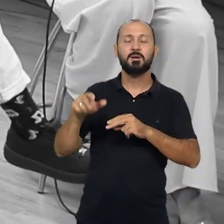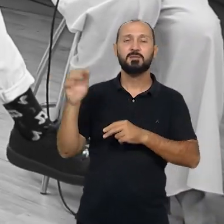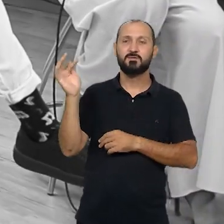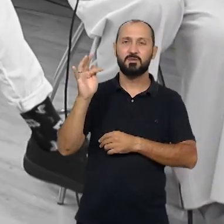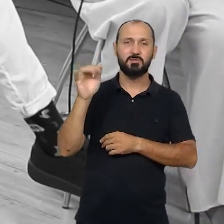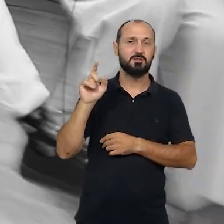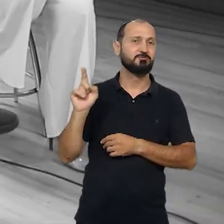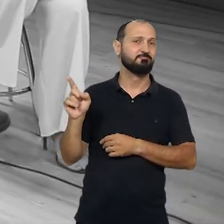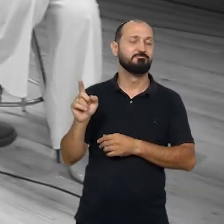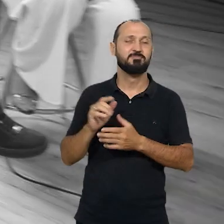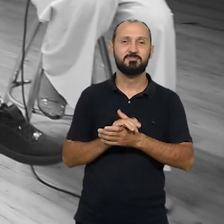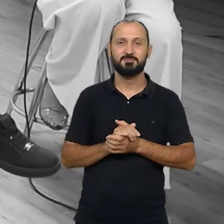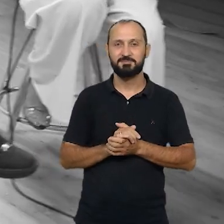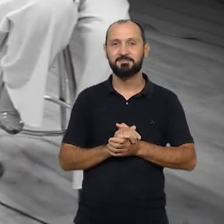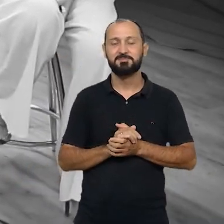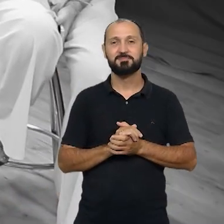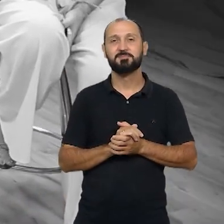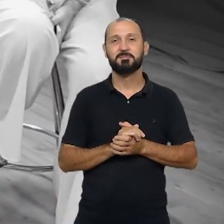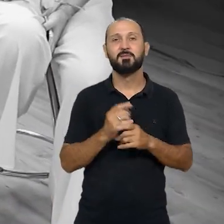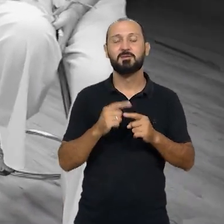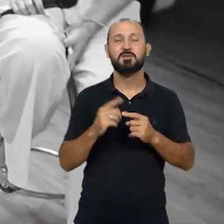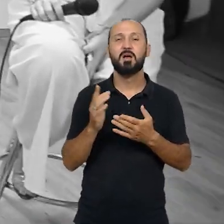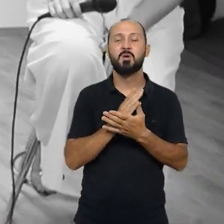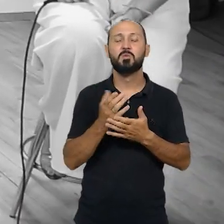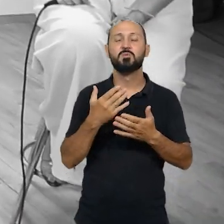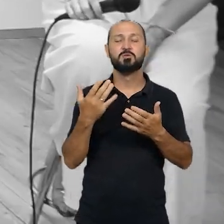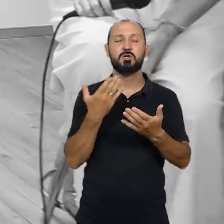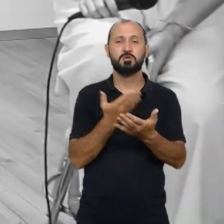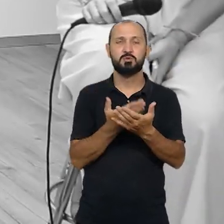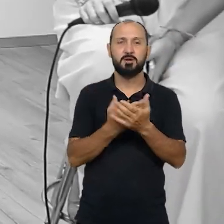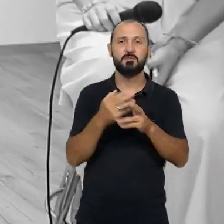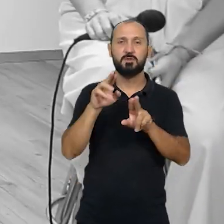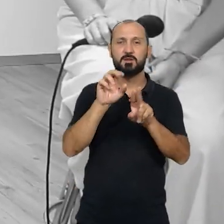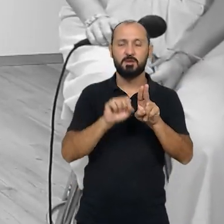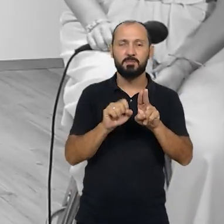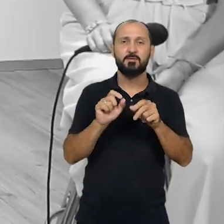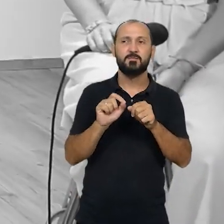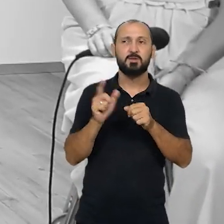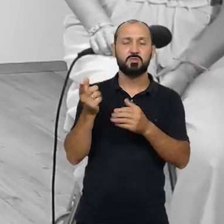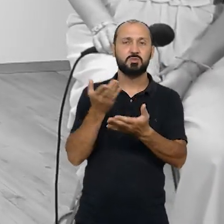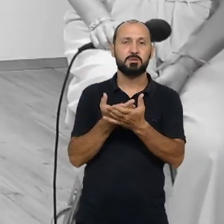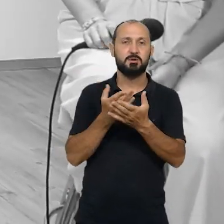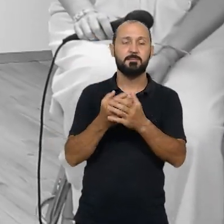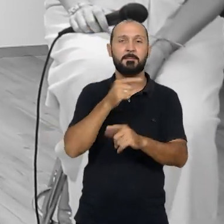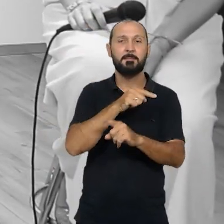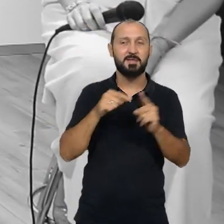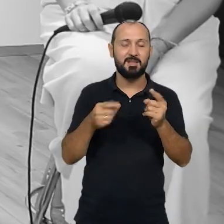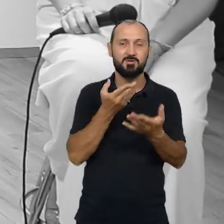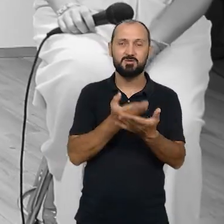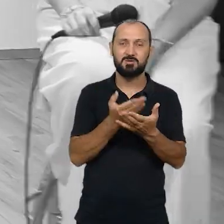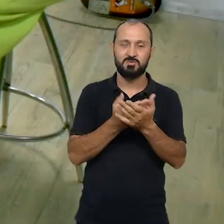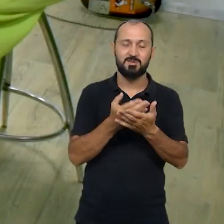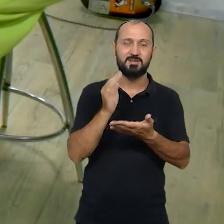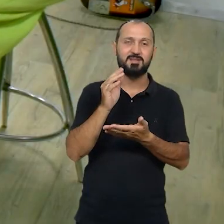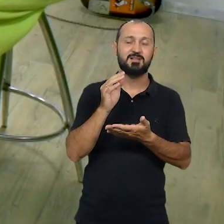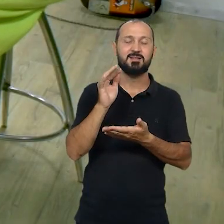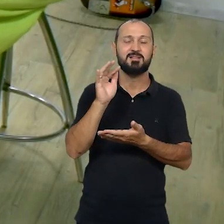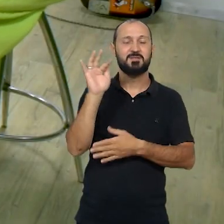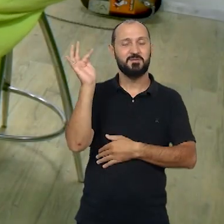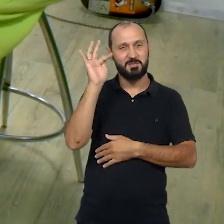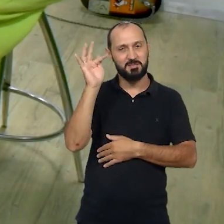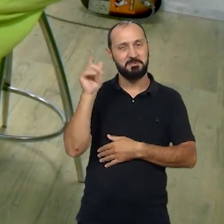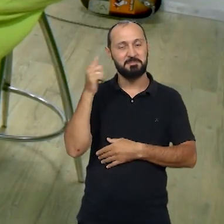a Lê, ela tocava carrom. Olha só. E aí a gente foi desenvolvendo a bateria nela. E eu